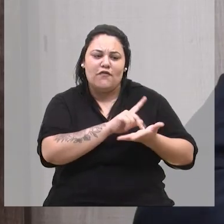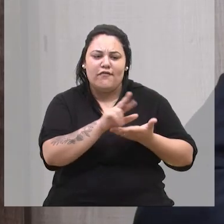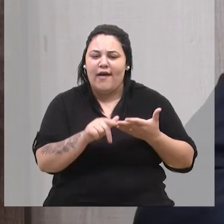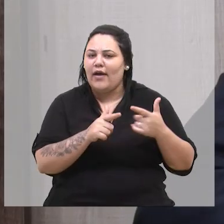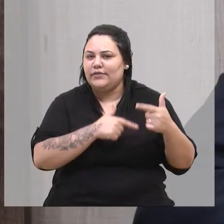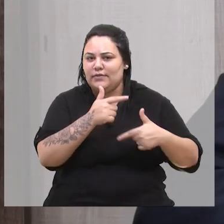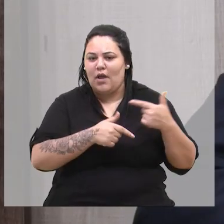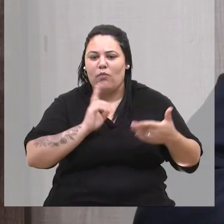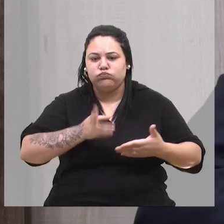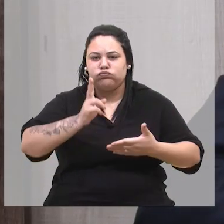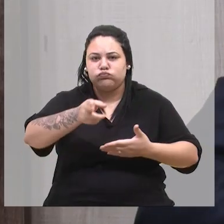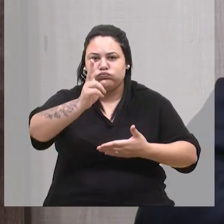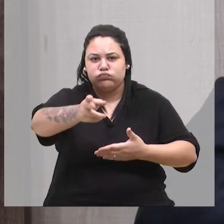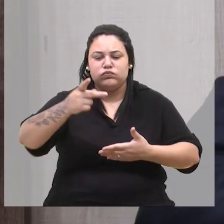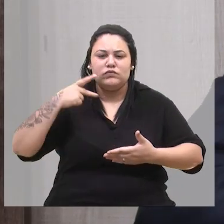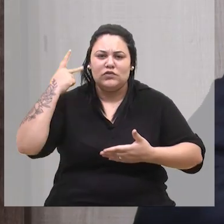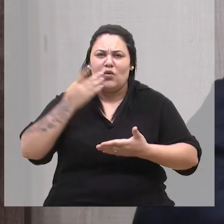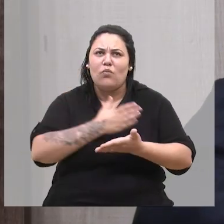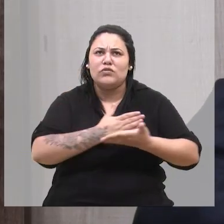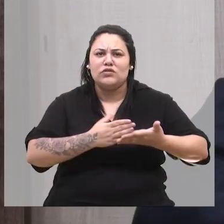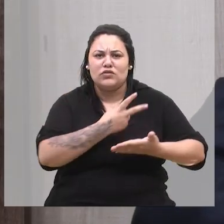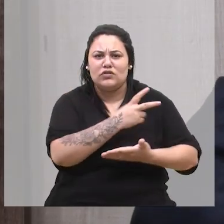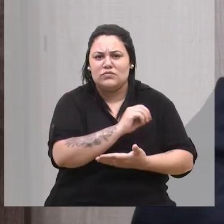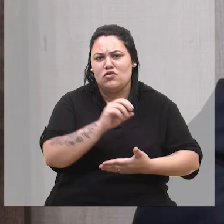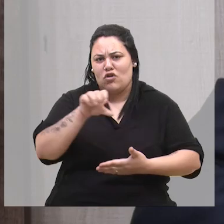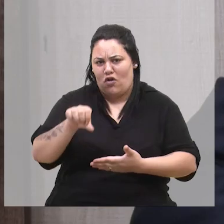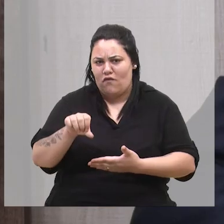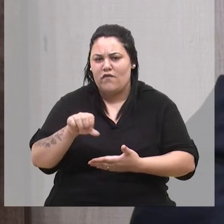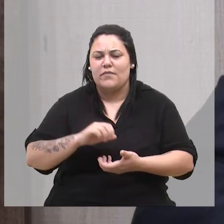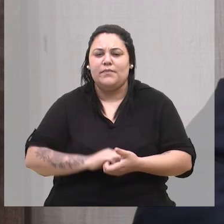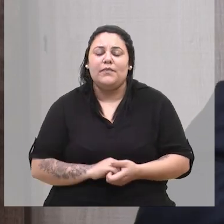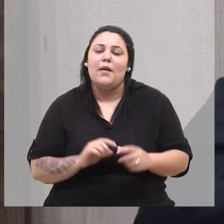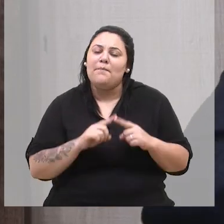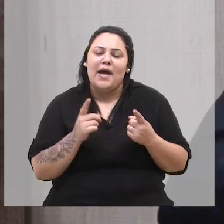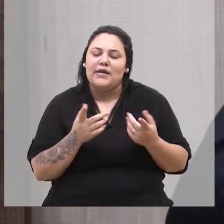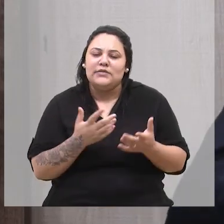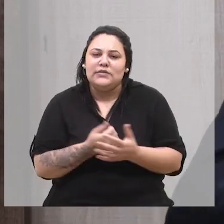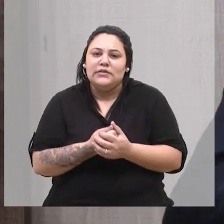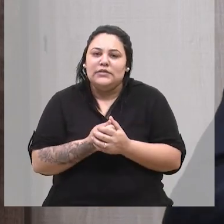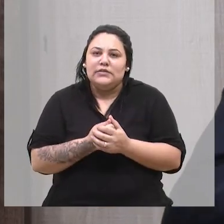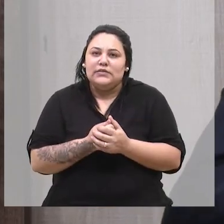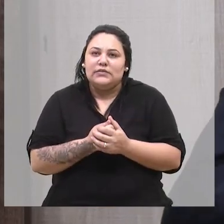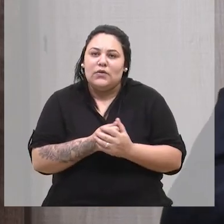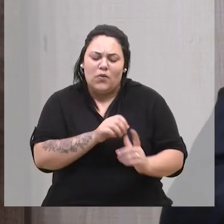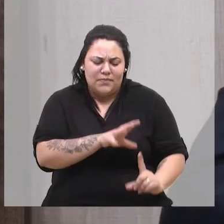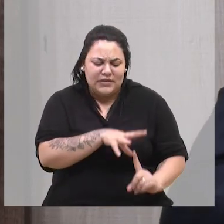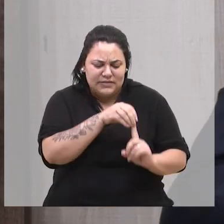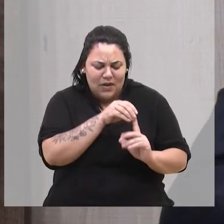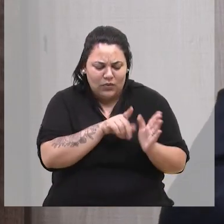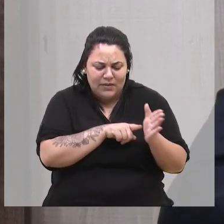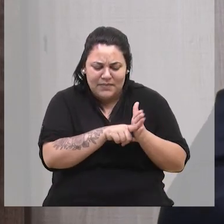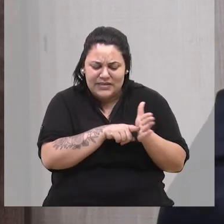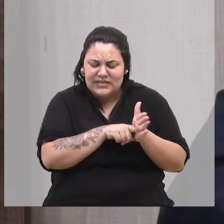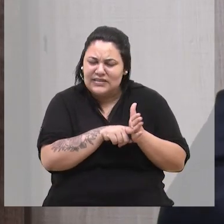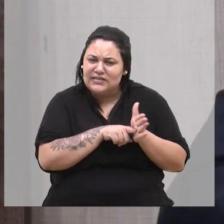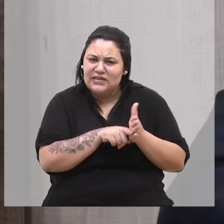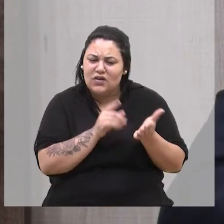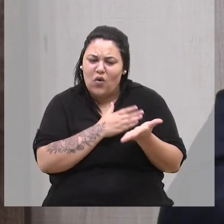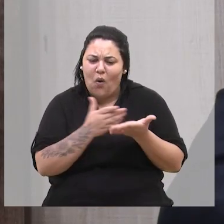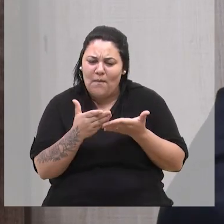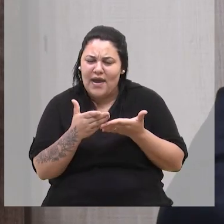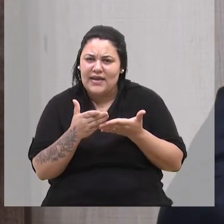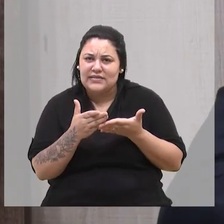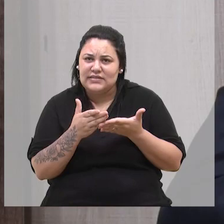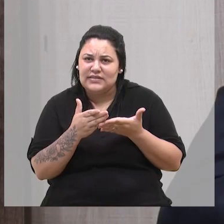casa, iniciada lá em 2009. Mas, enfim, a raiz da pesquisa aqui começa a